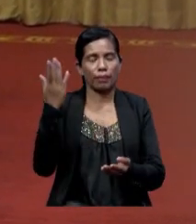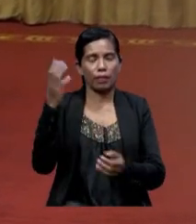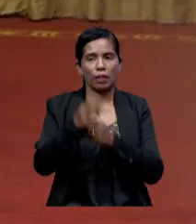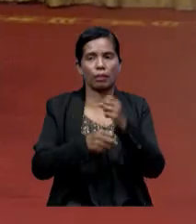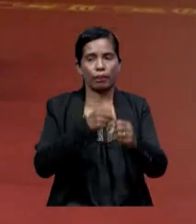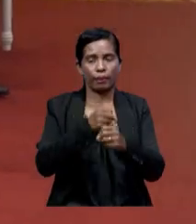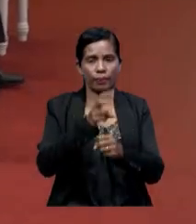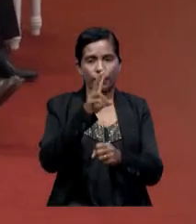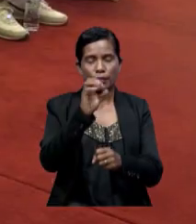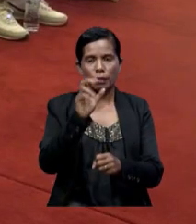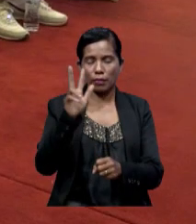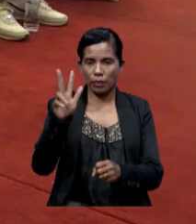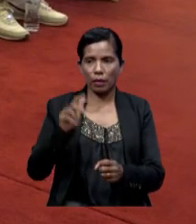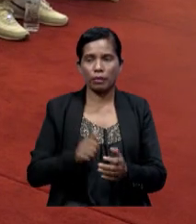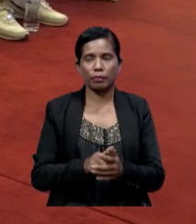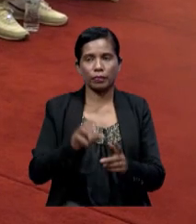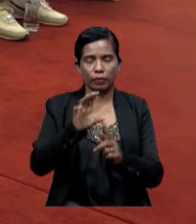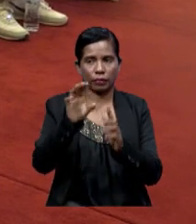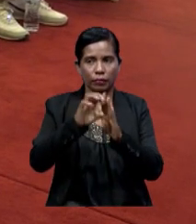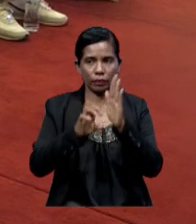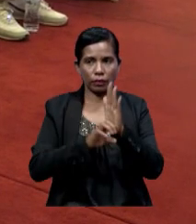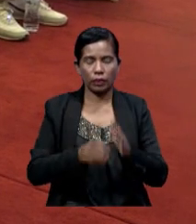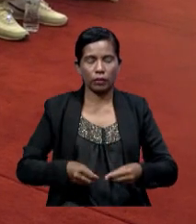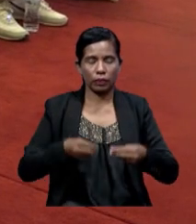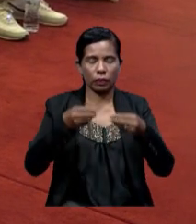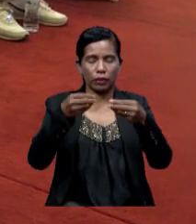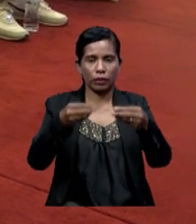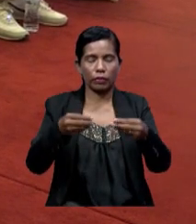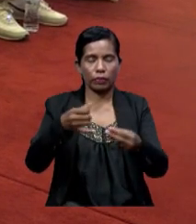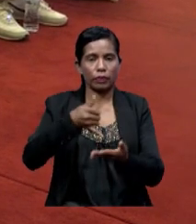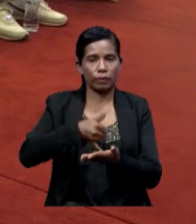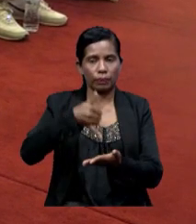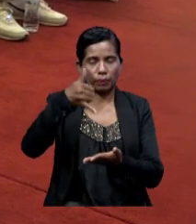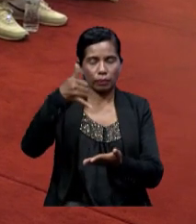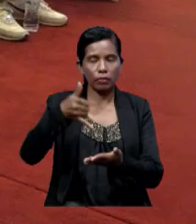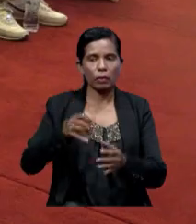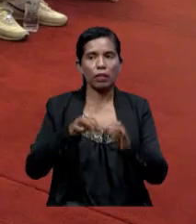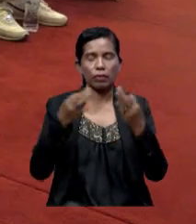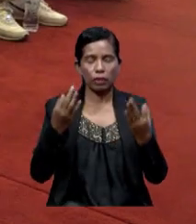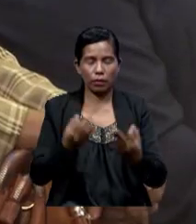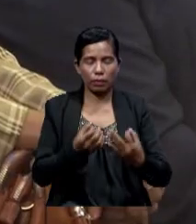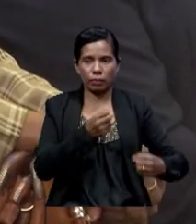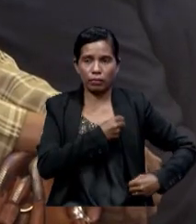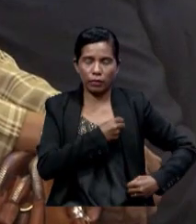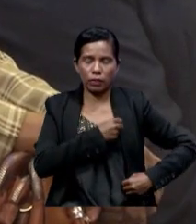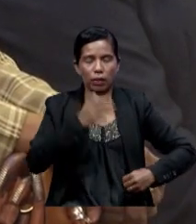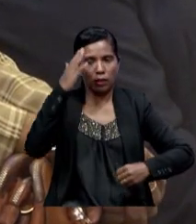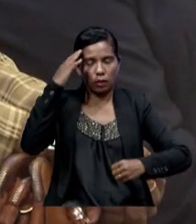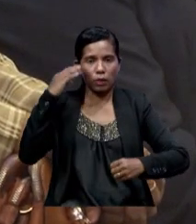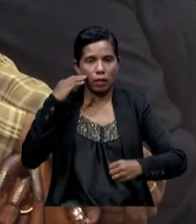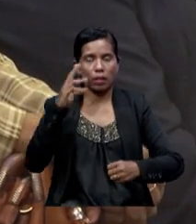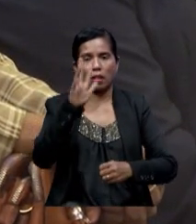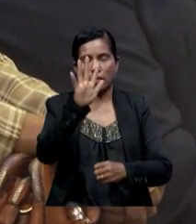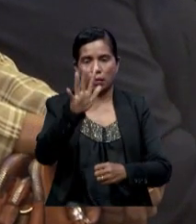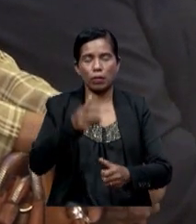etina Rio Ruatolo. Chefe Estado atribui condecoração ou medalha mérito ba família militar Coreia Sul na Lima, né?